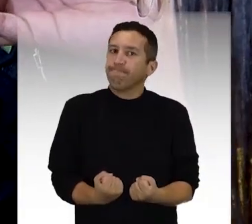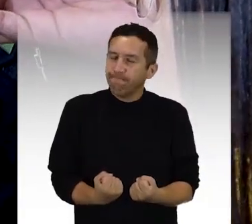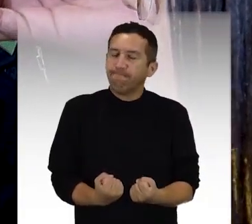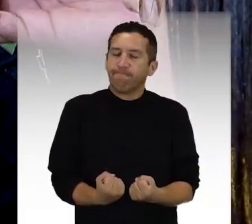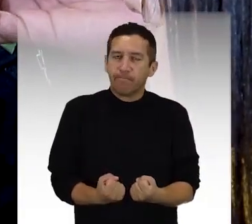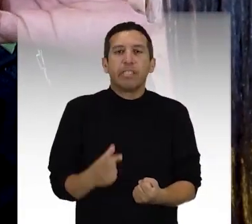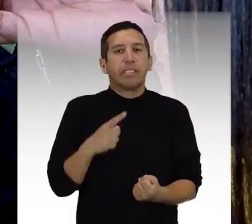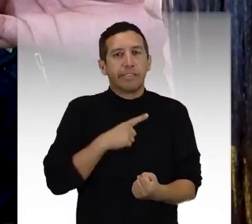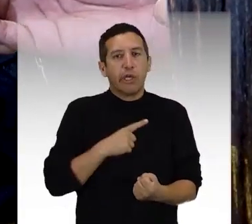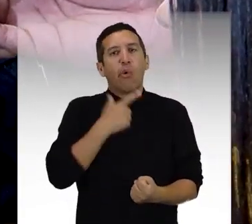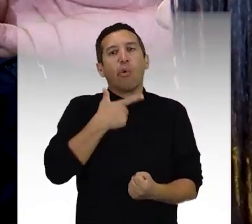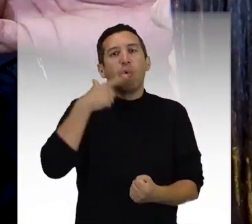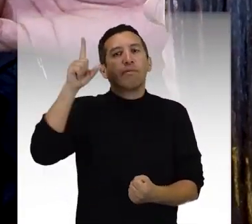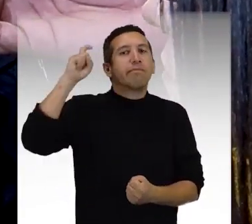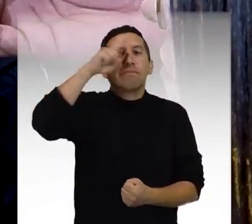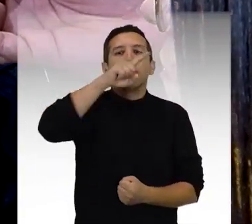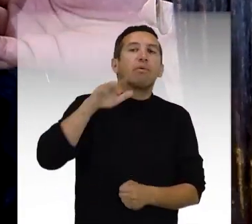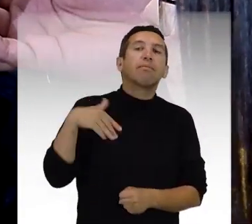caminhoneiro é extenuante.